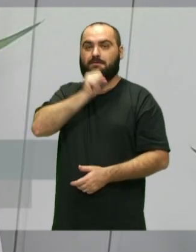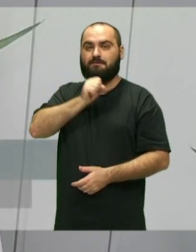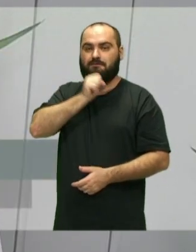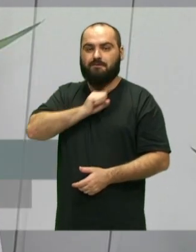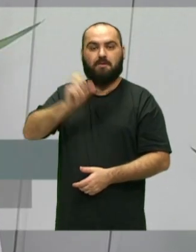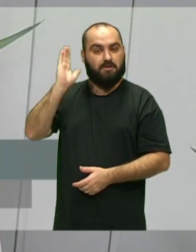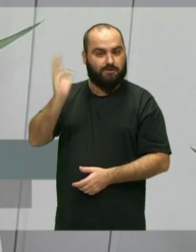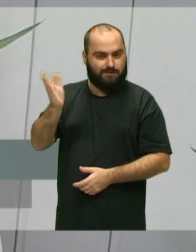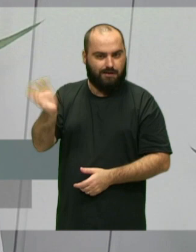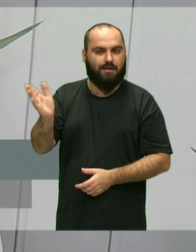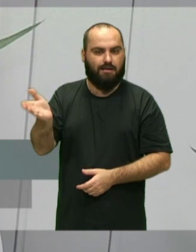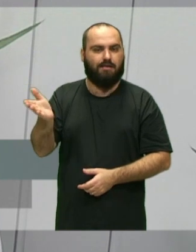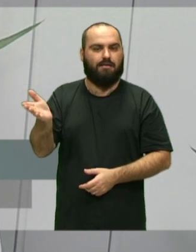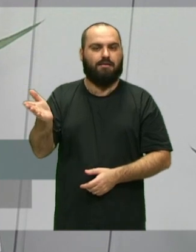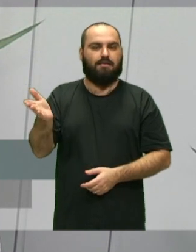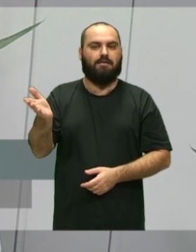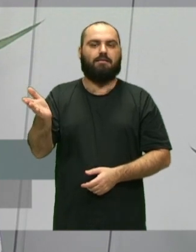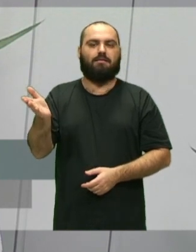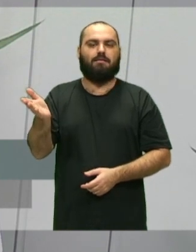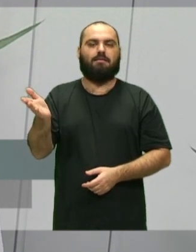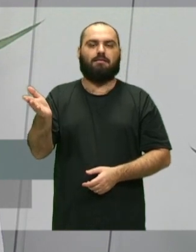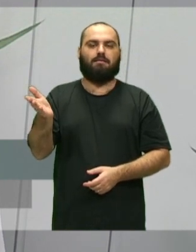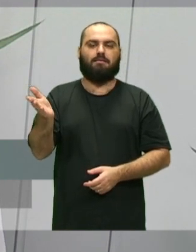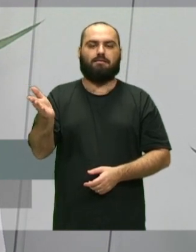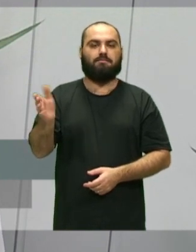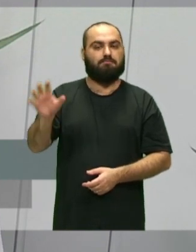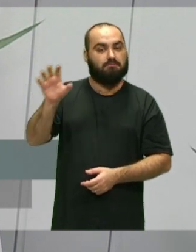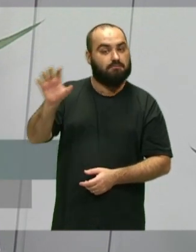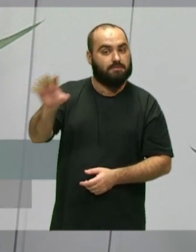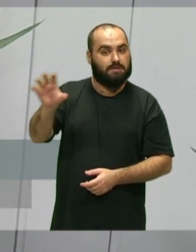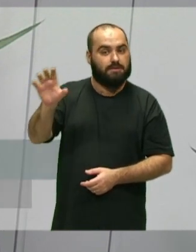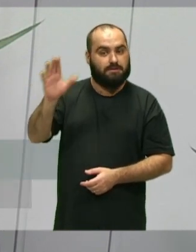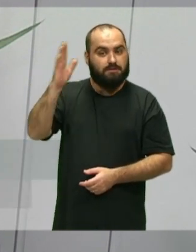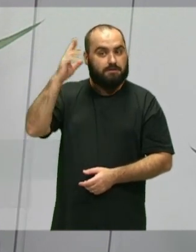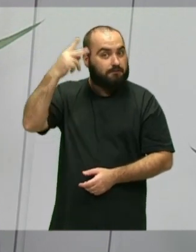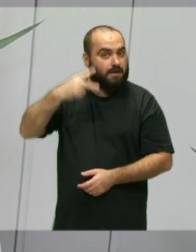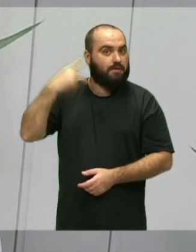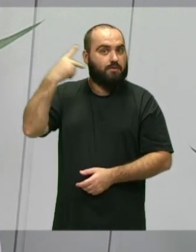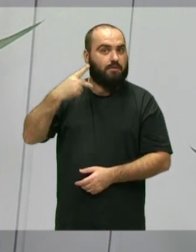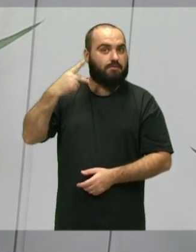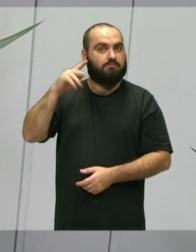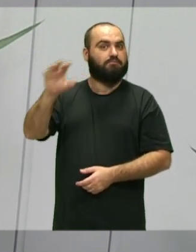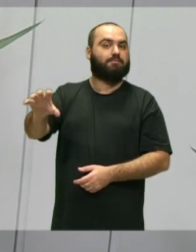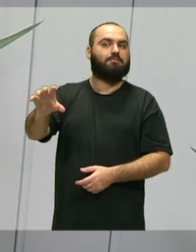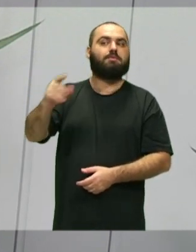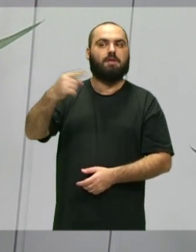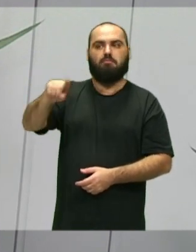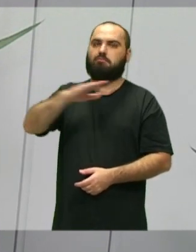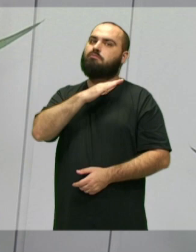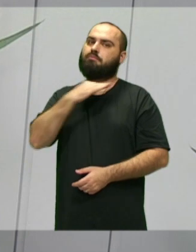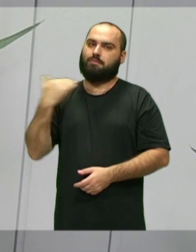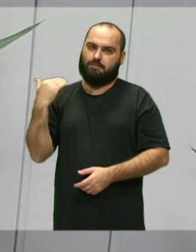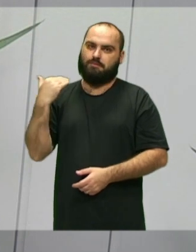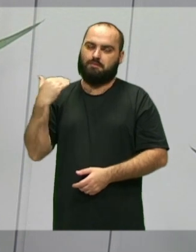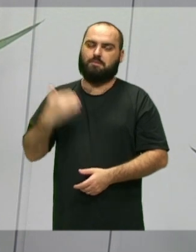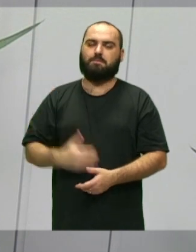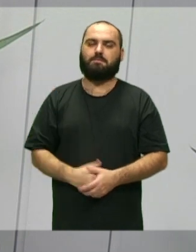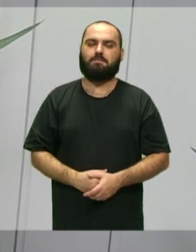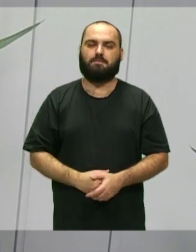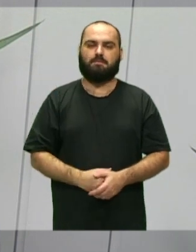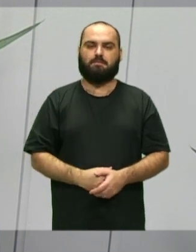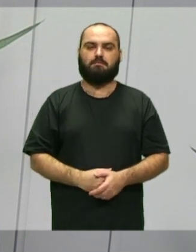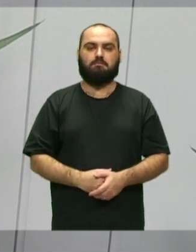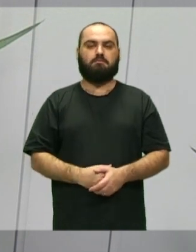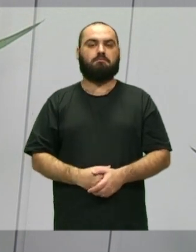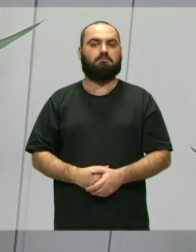ela já vinha com esse esse negócio de ser vereadora dela acabou falecendo Como dito antes e